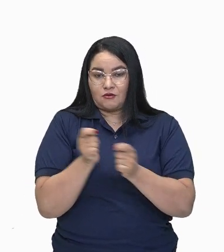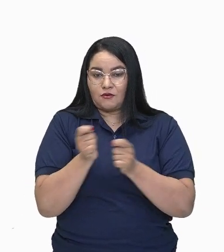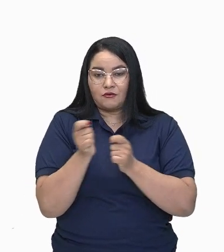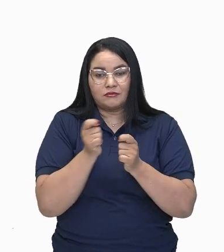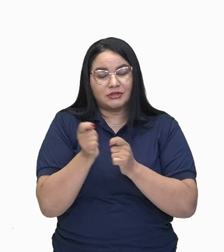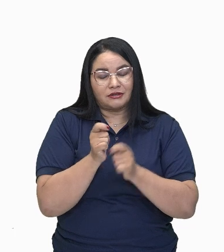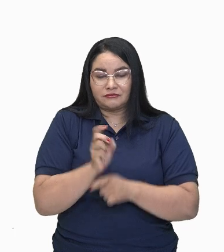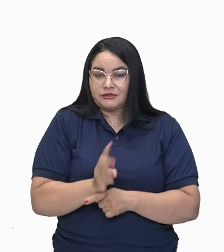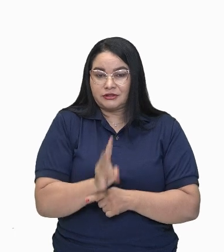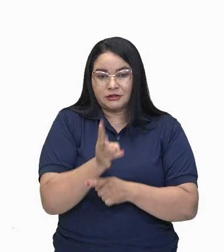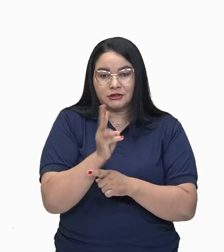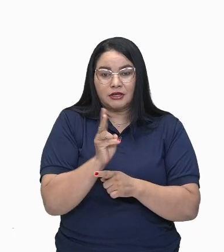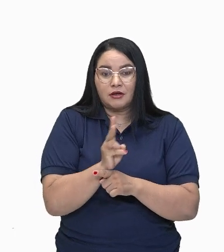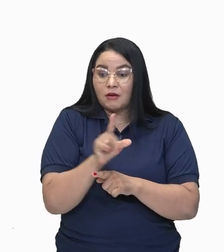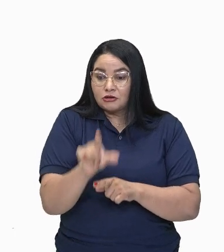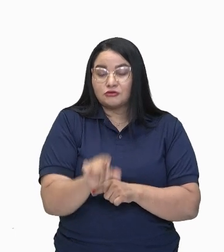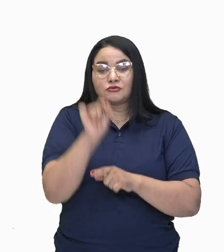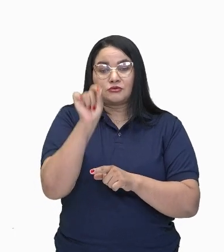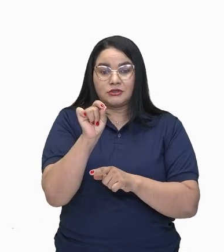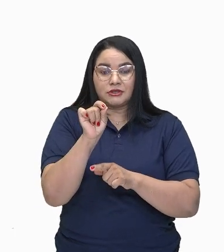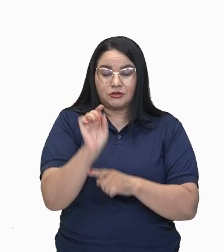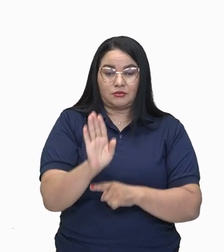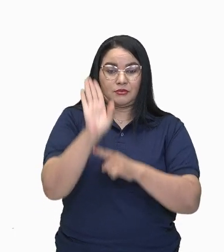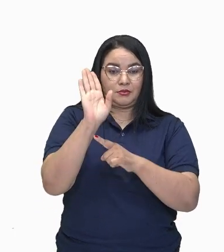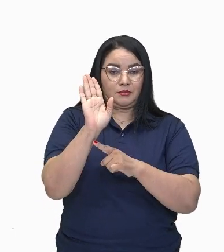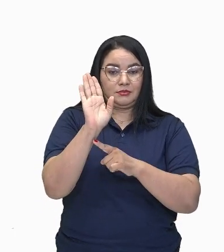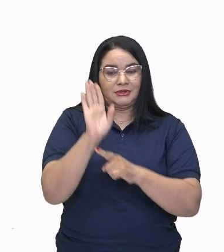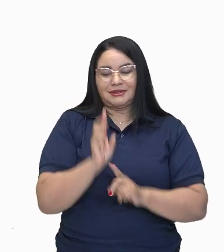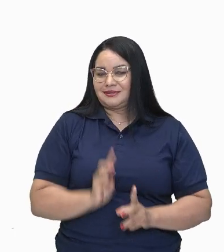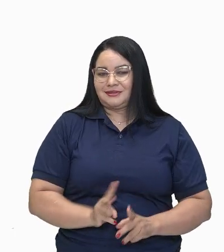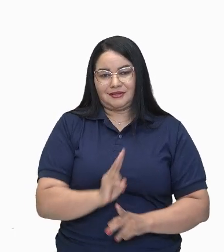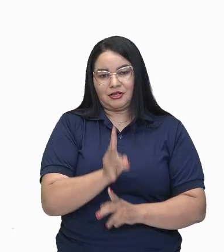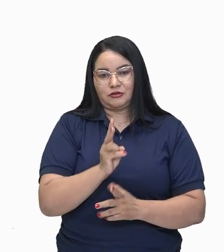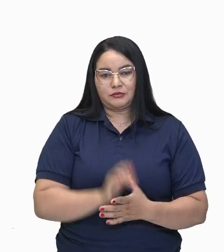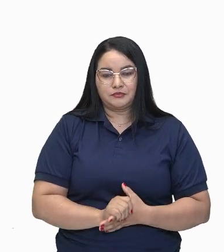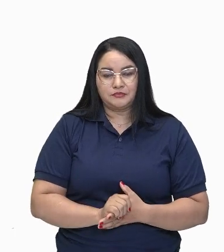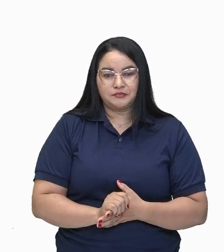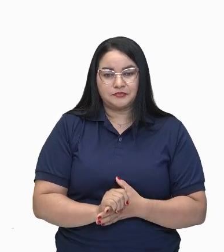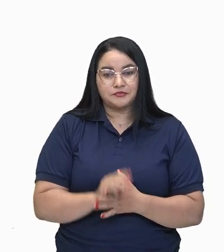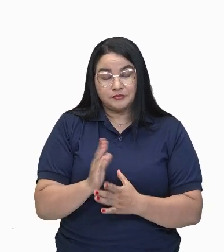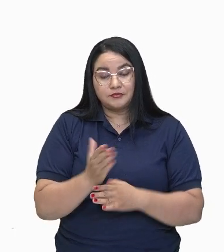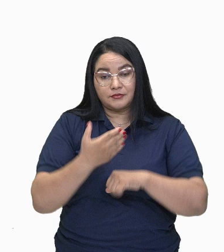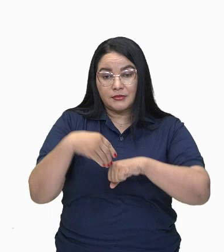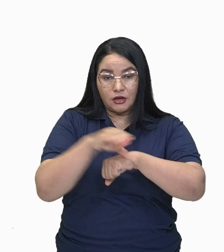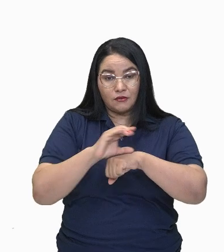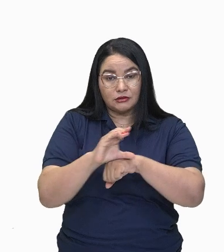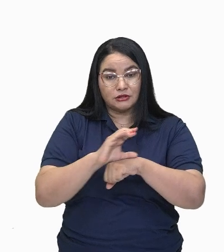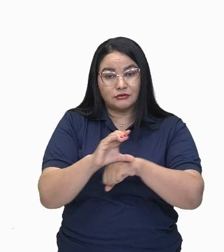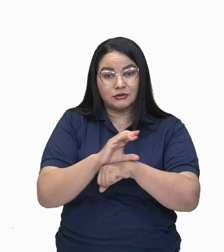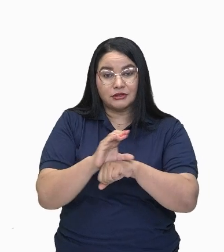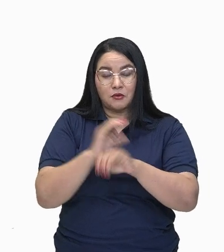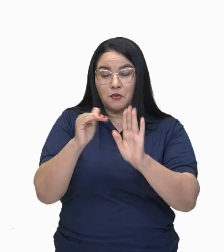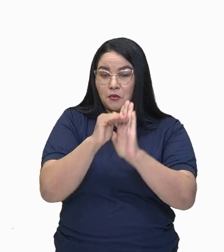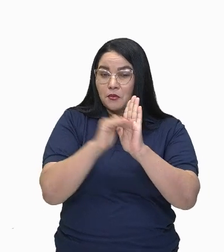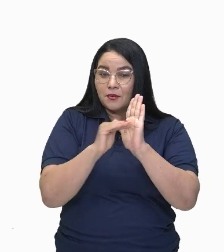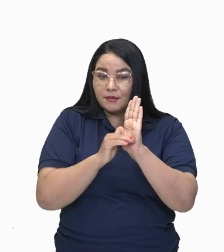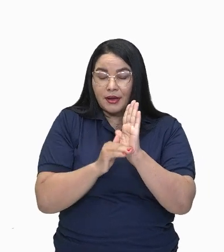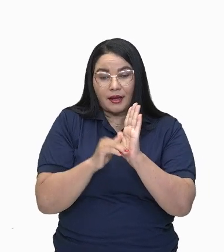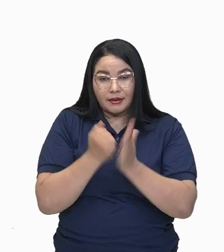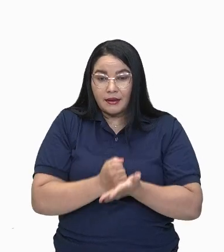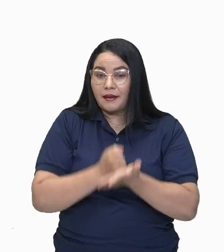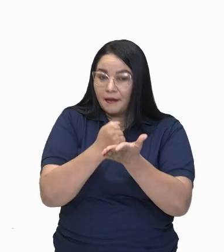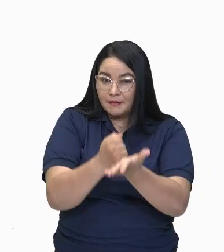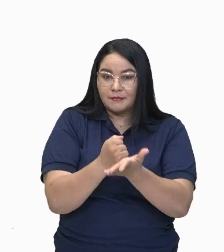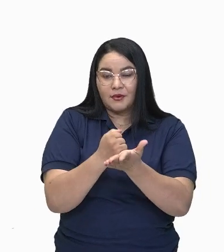em poder eleger, né, o seu representante. Então, a Constituição ela vai dar base para que isso